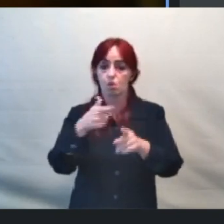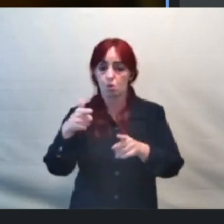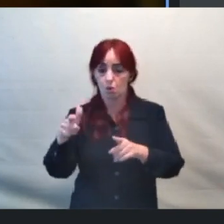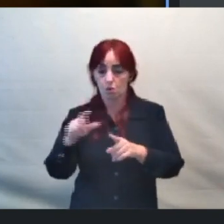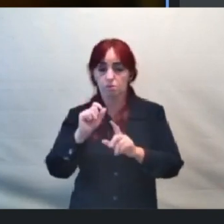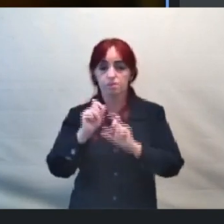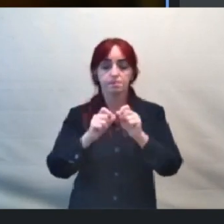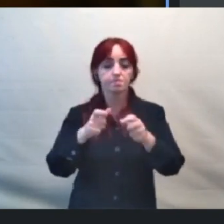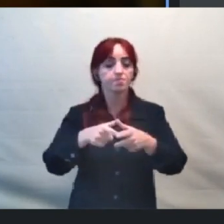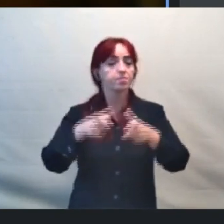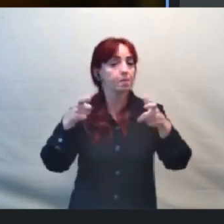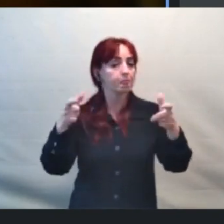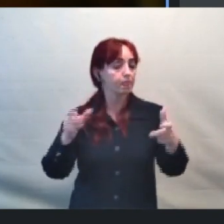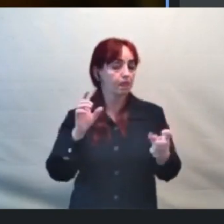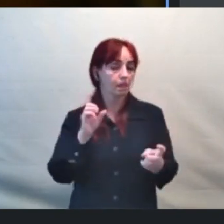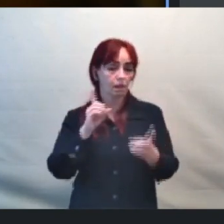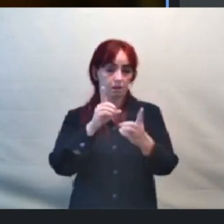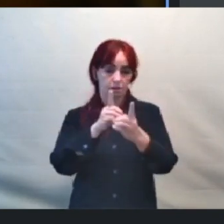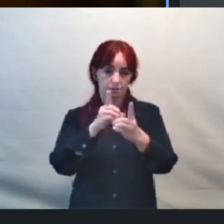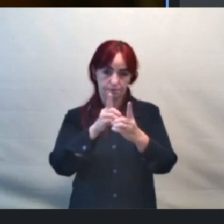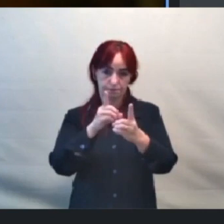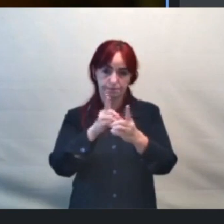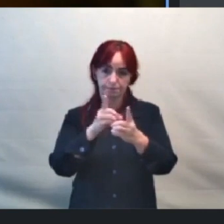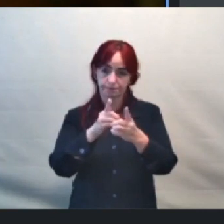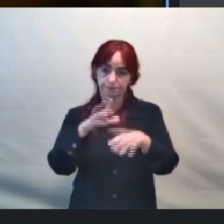esse atendimento, né, para dar um pouco mais